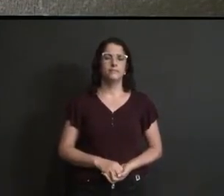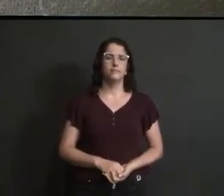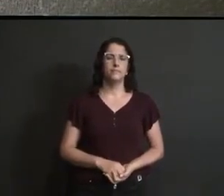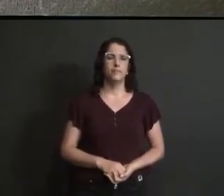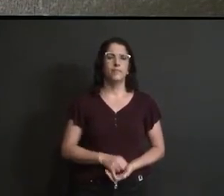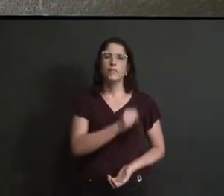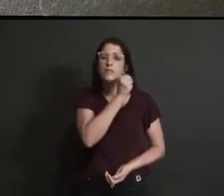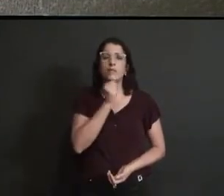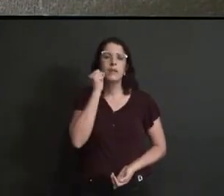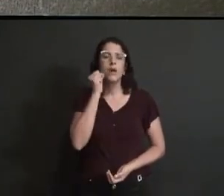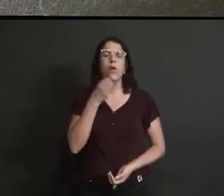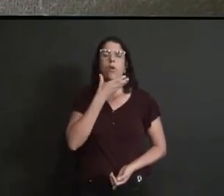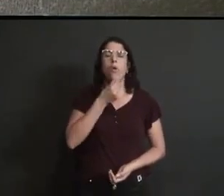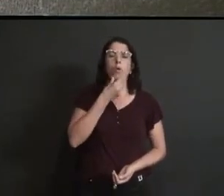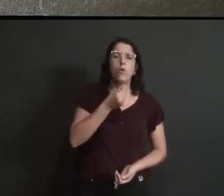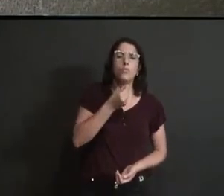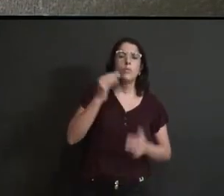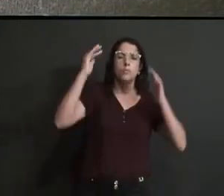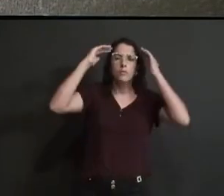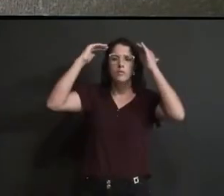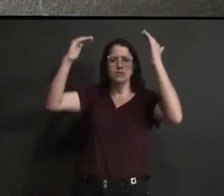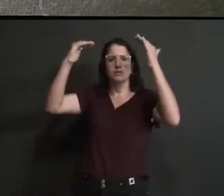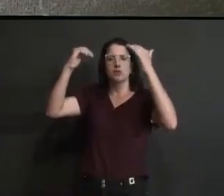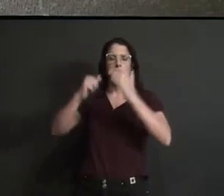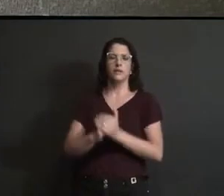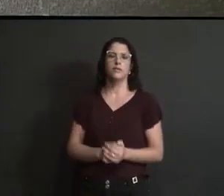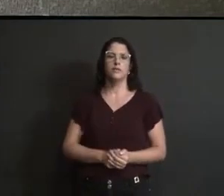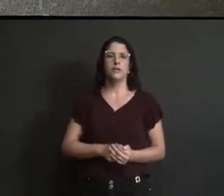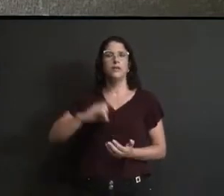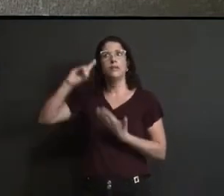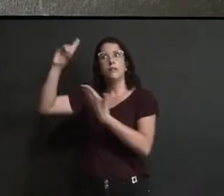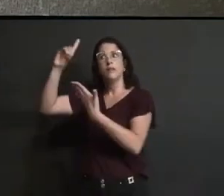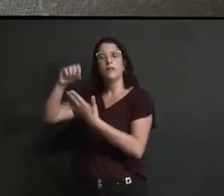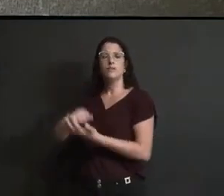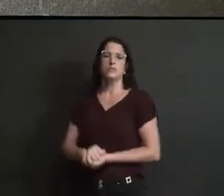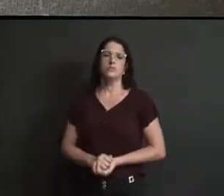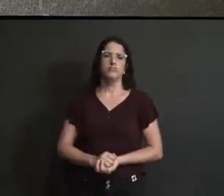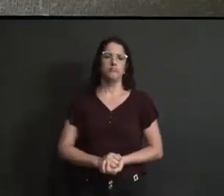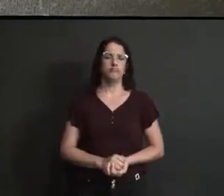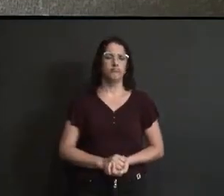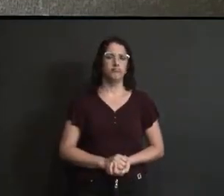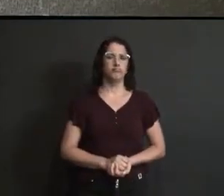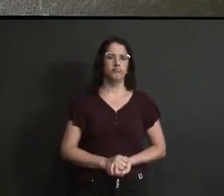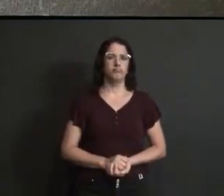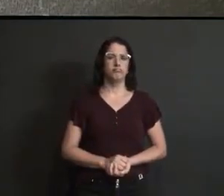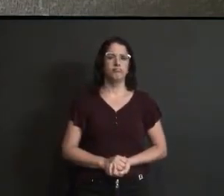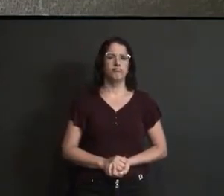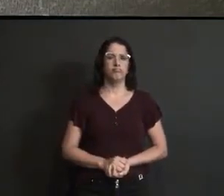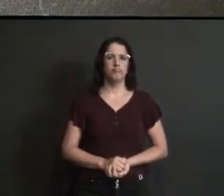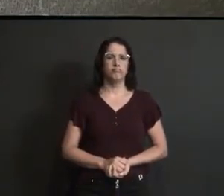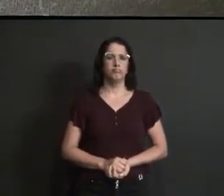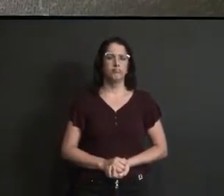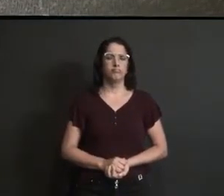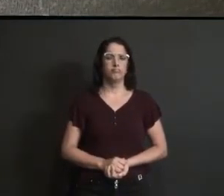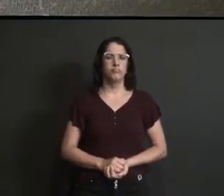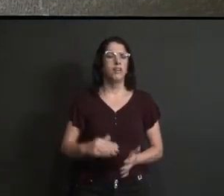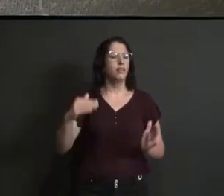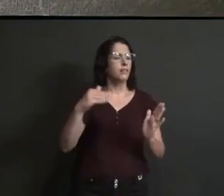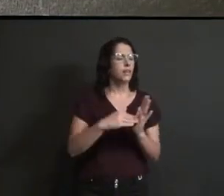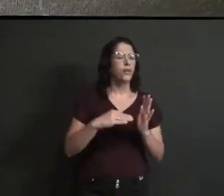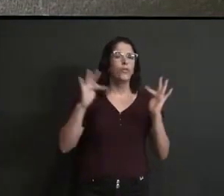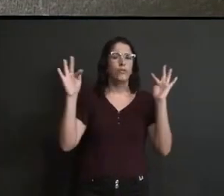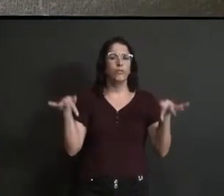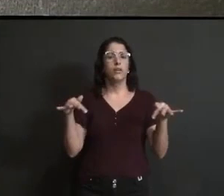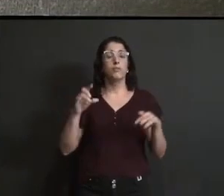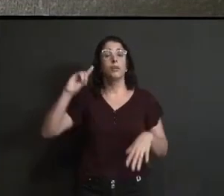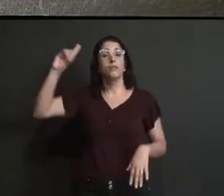que cumpriram o seu papel e não chegaram na sua promessa. Porque para